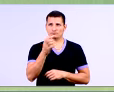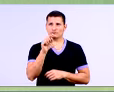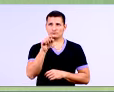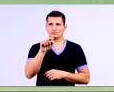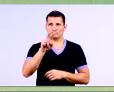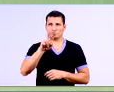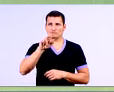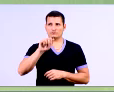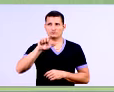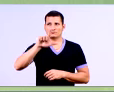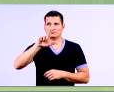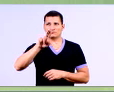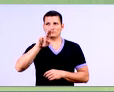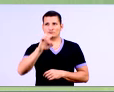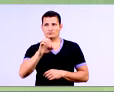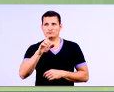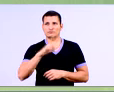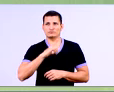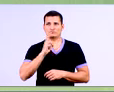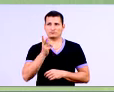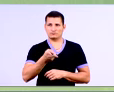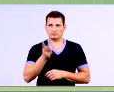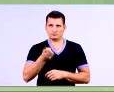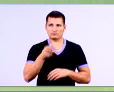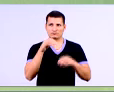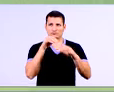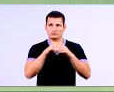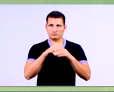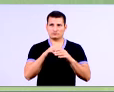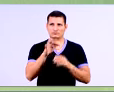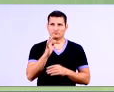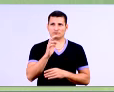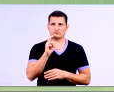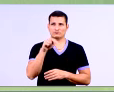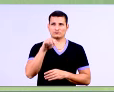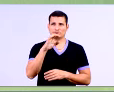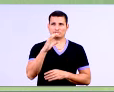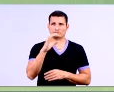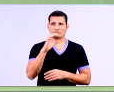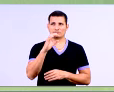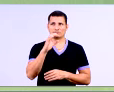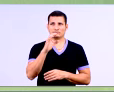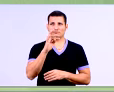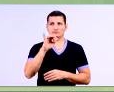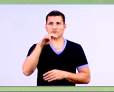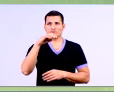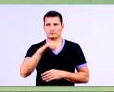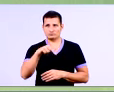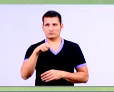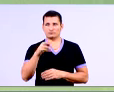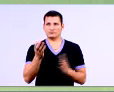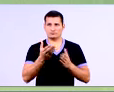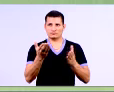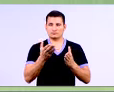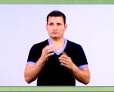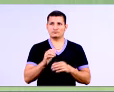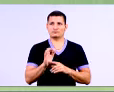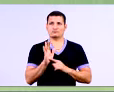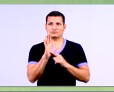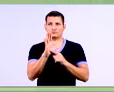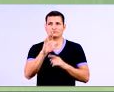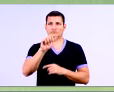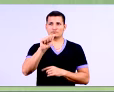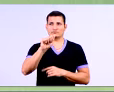Eu estou dentro da mesma função que eu criei agora há pouco. E agora eu vou dar alerta na variável